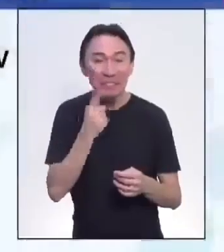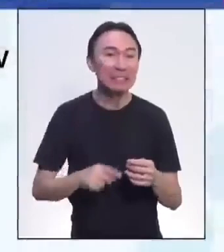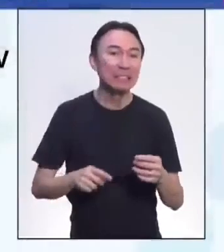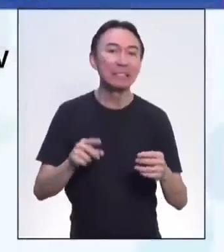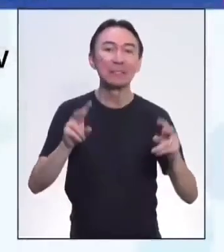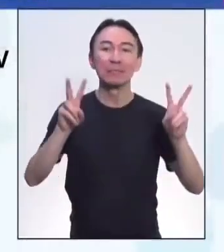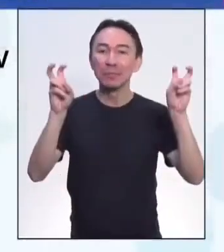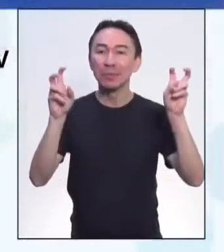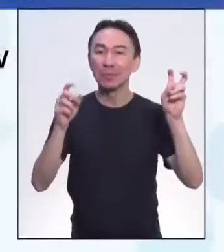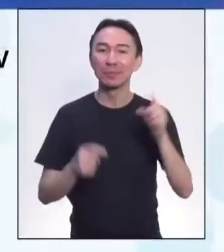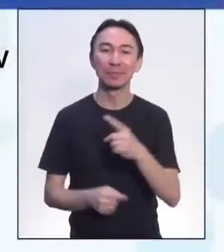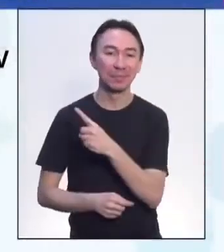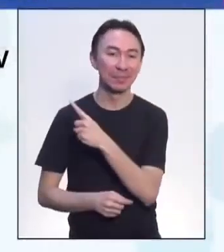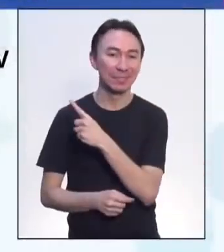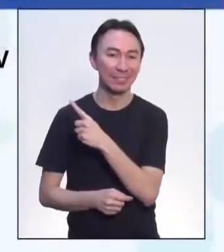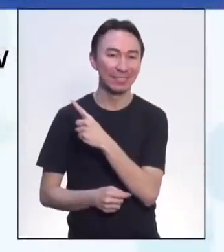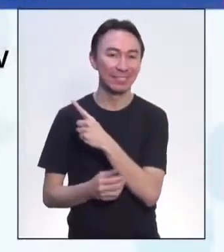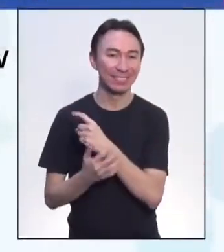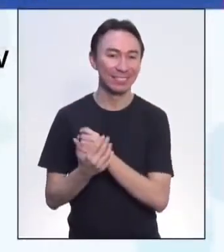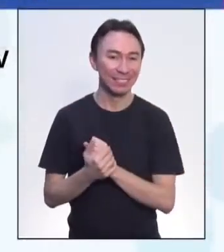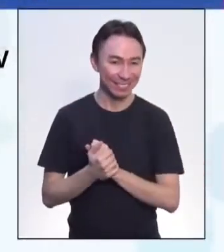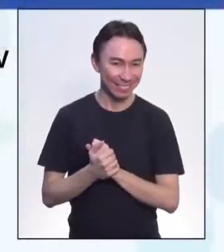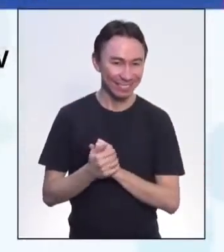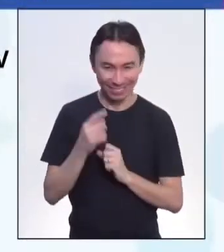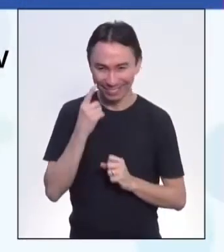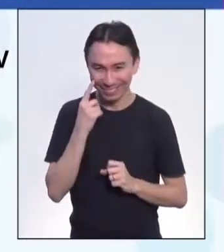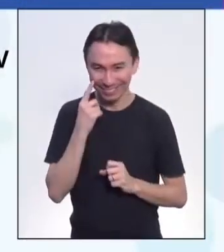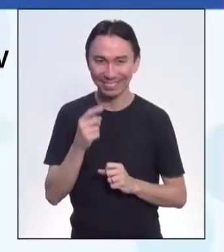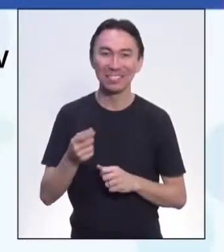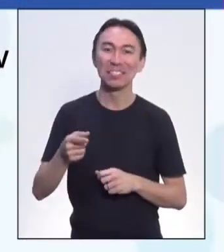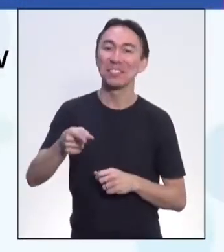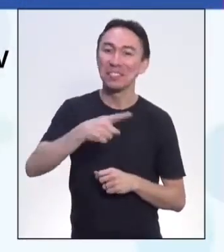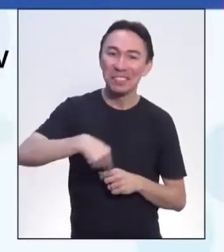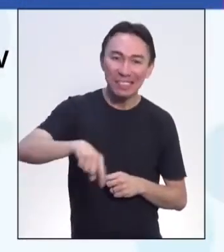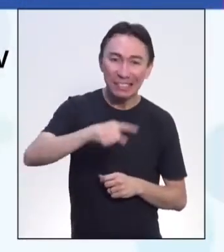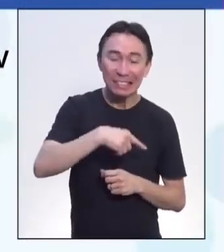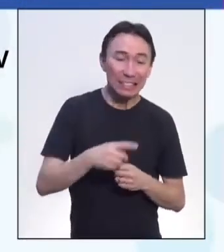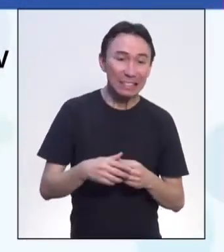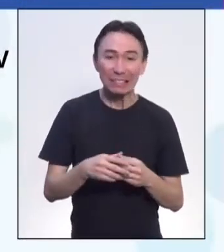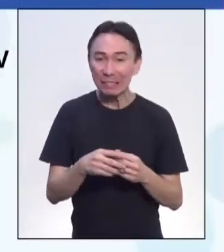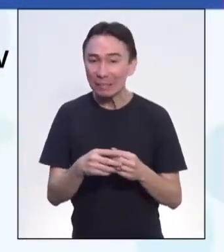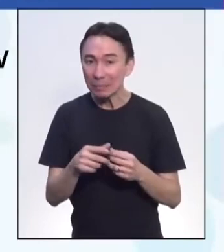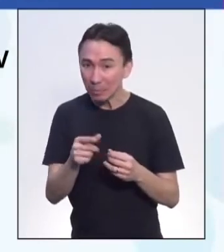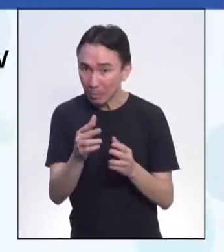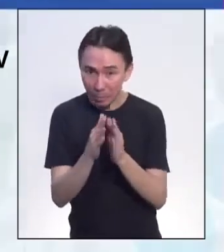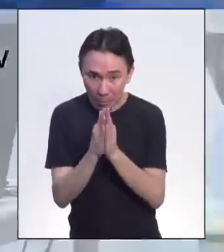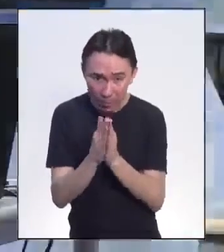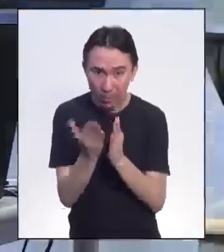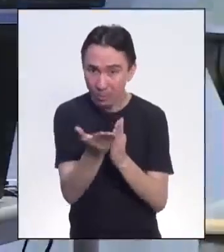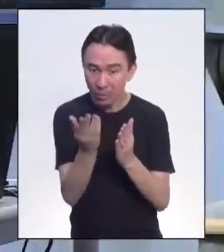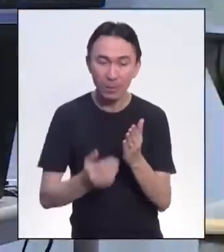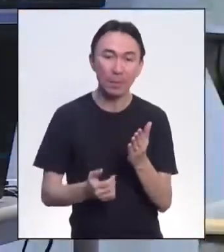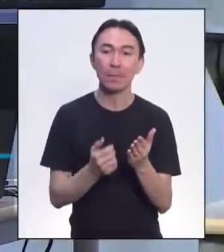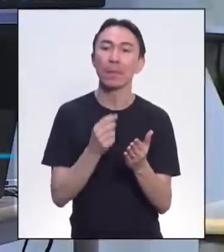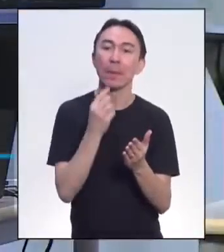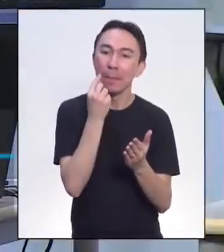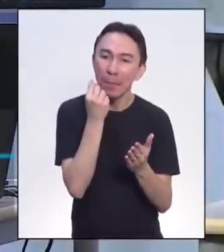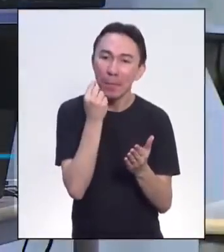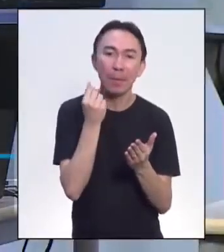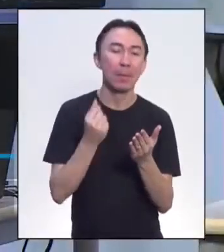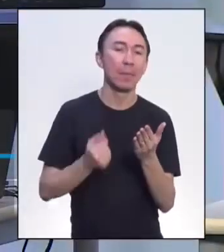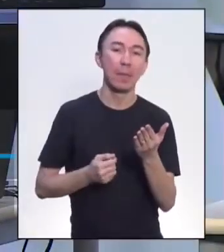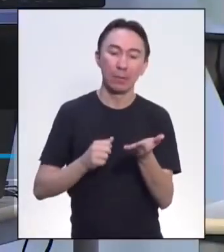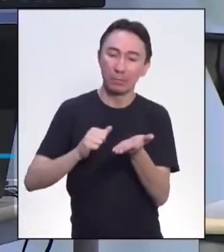primeiro grau e do segundo grau. Então, eu quero que vocês separem aí para mim, por favor, lápis,